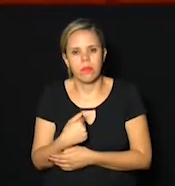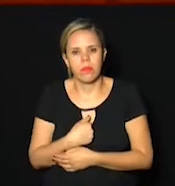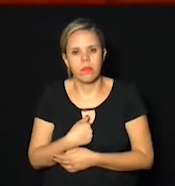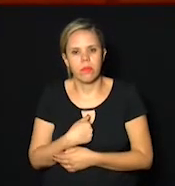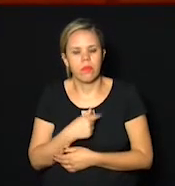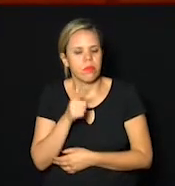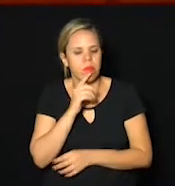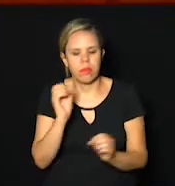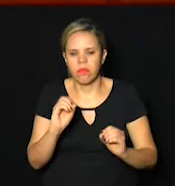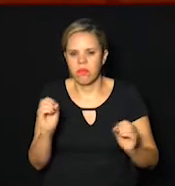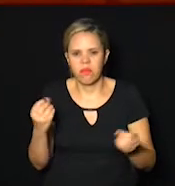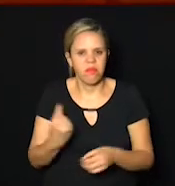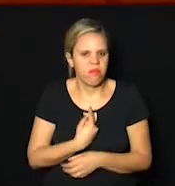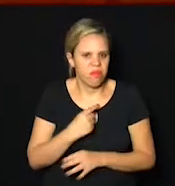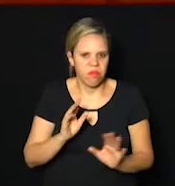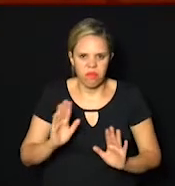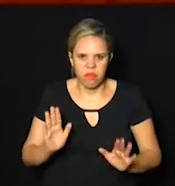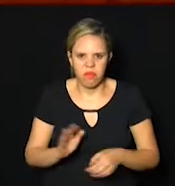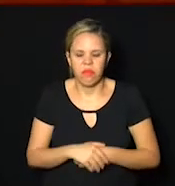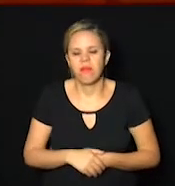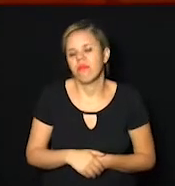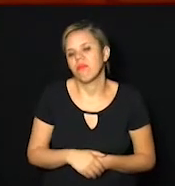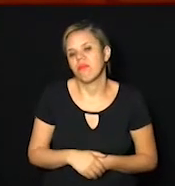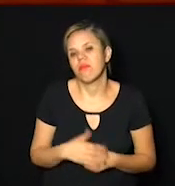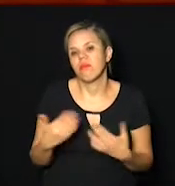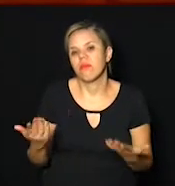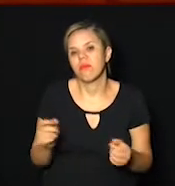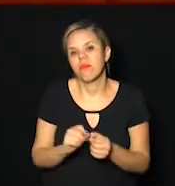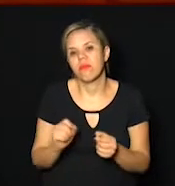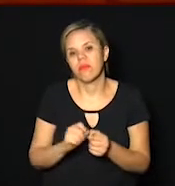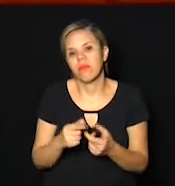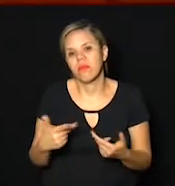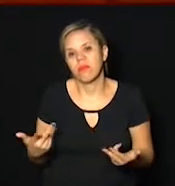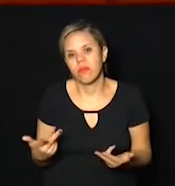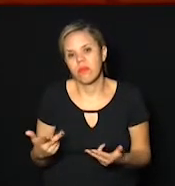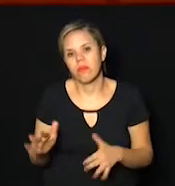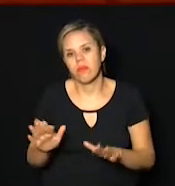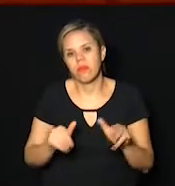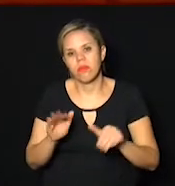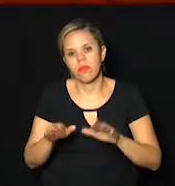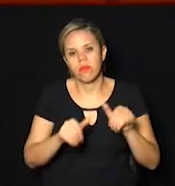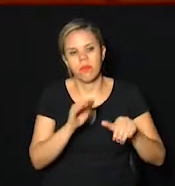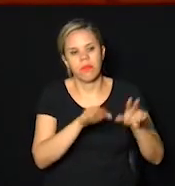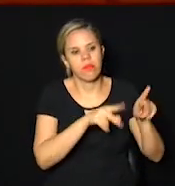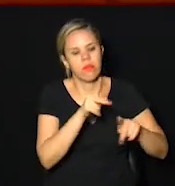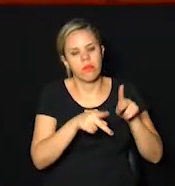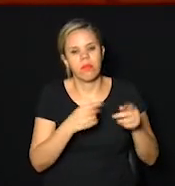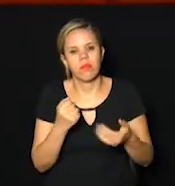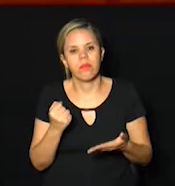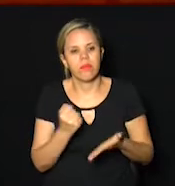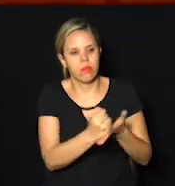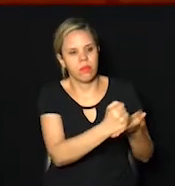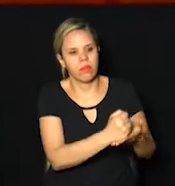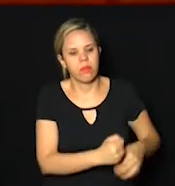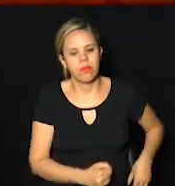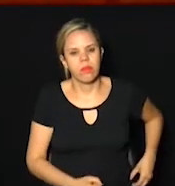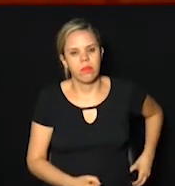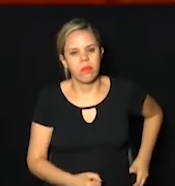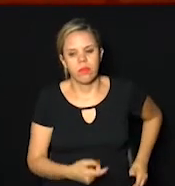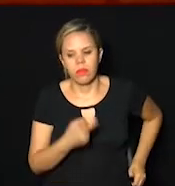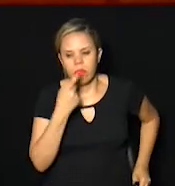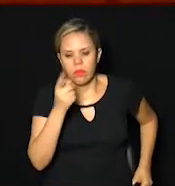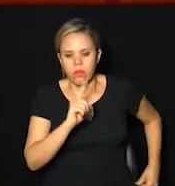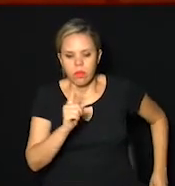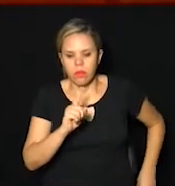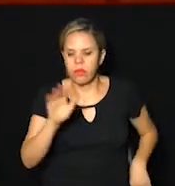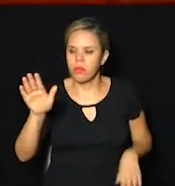consegue fazer nada sozinho mesmo. Agora, quando eu vou fazer algo e chamo um monte de gente para me ajudar, falo, não, João, vem